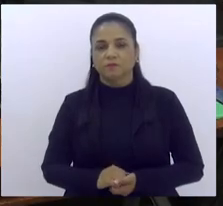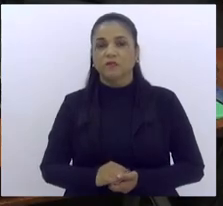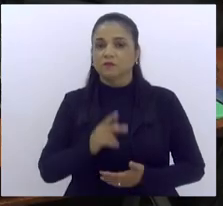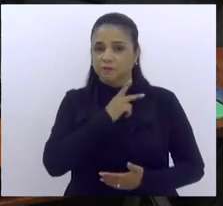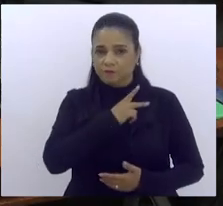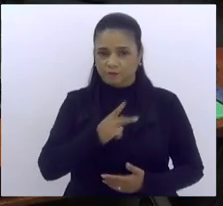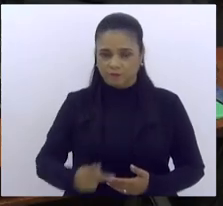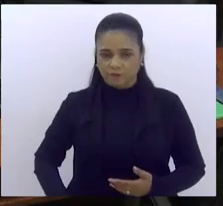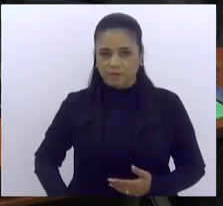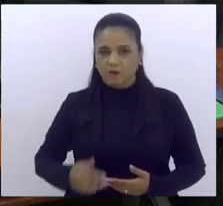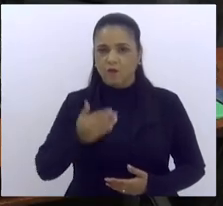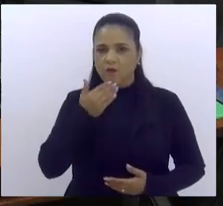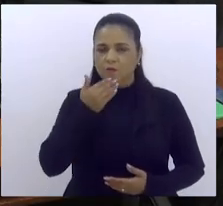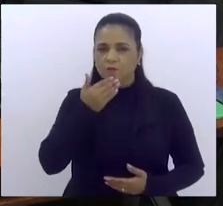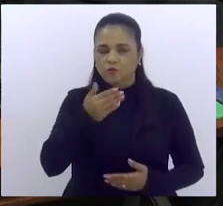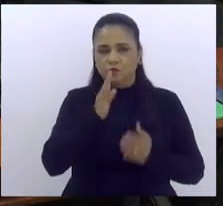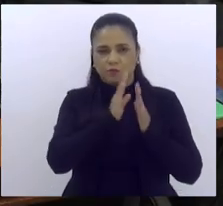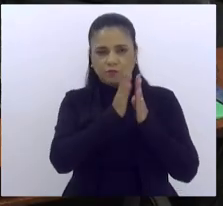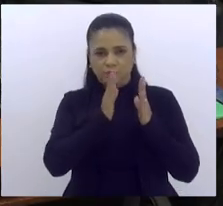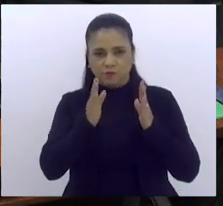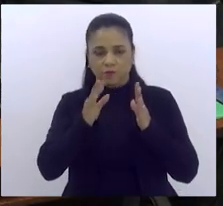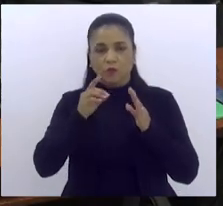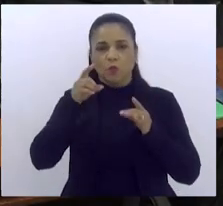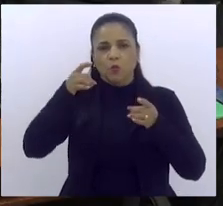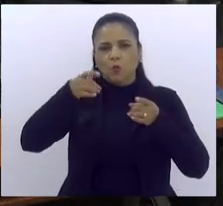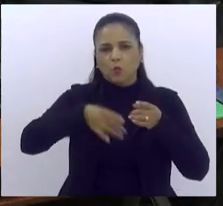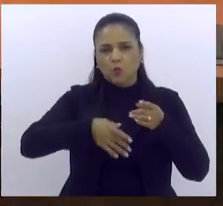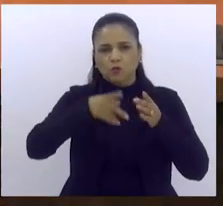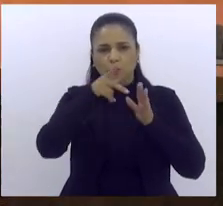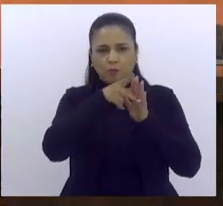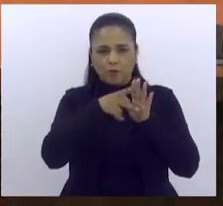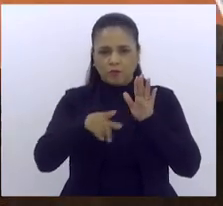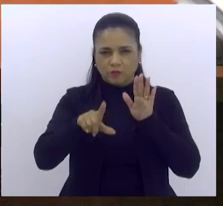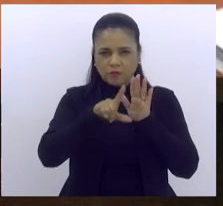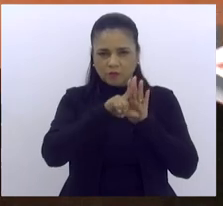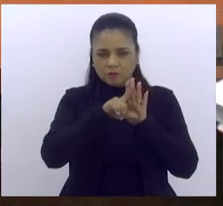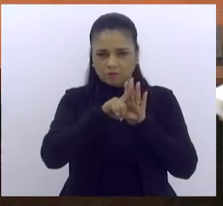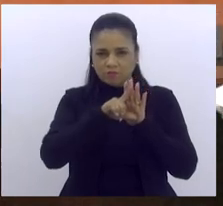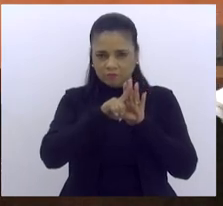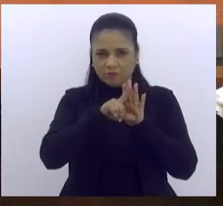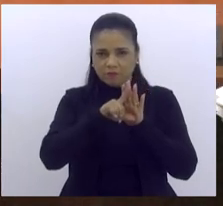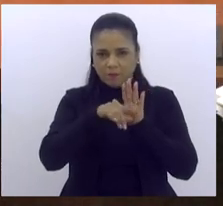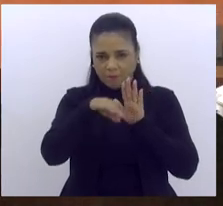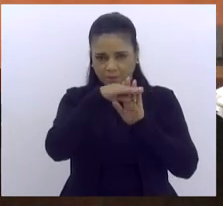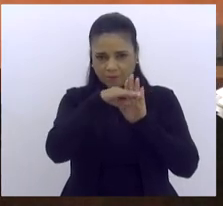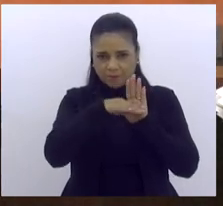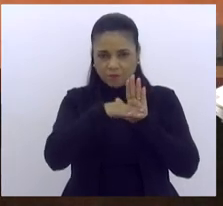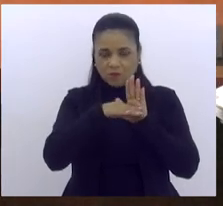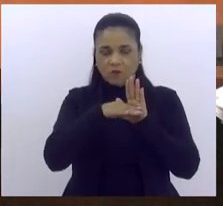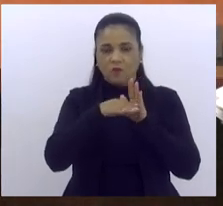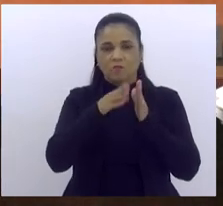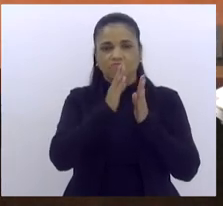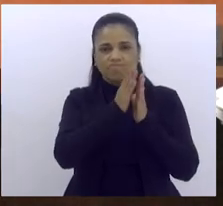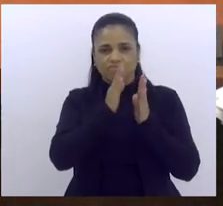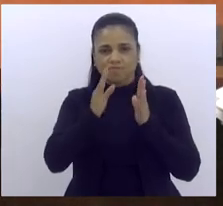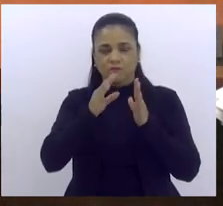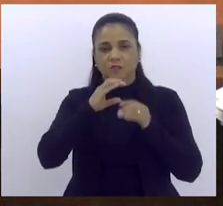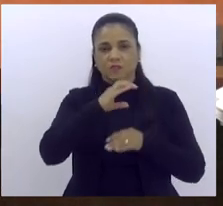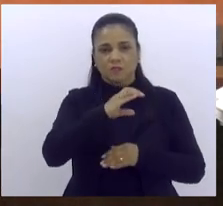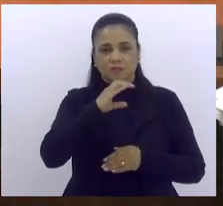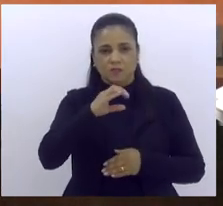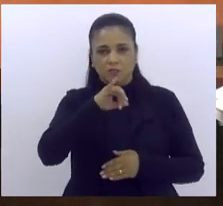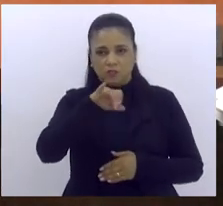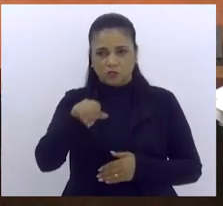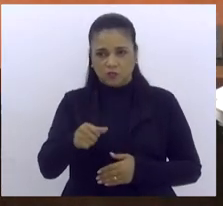Presidente, pediu uma questão de ordem. Como é o último projeto da pauta, um dos últimos, né? É. Pediu uma questão de ordem em nome da CCJ. Se Vossa